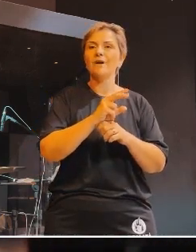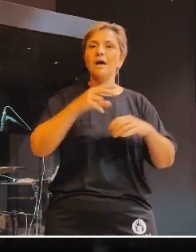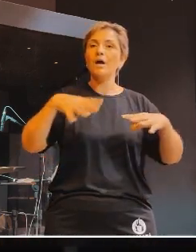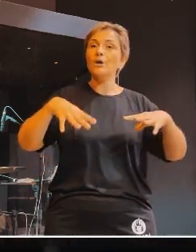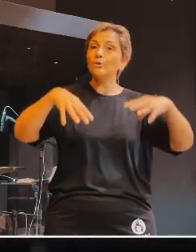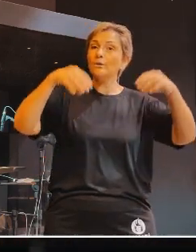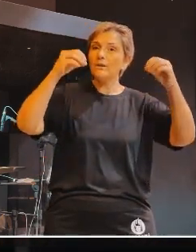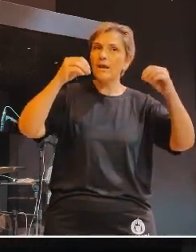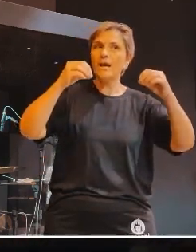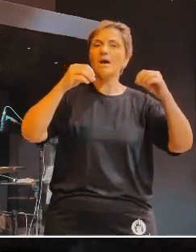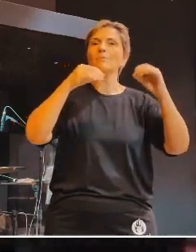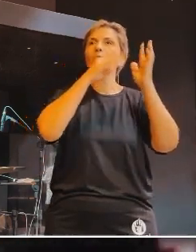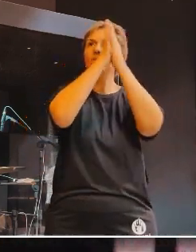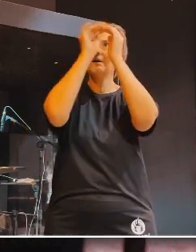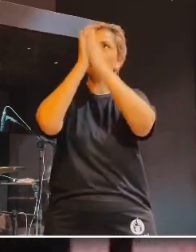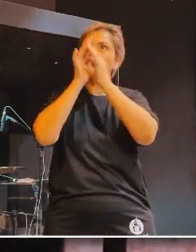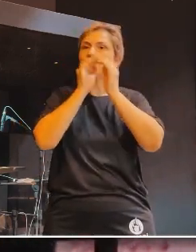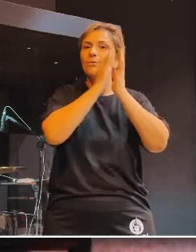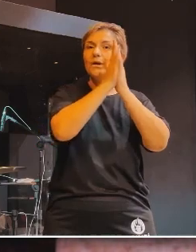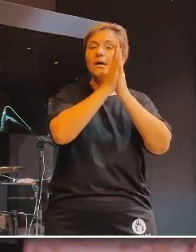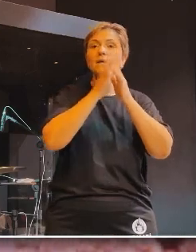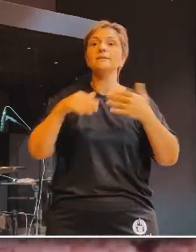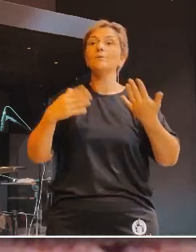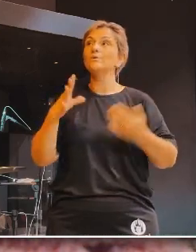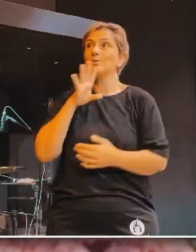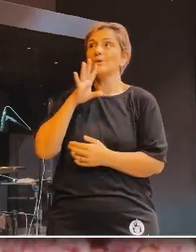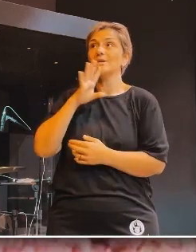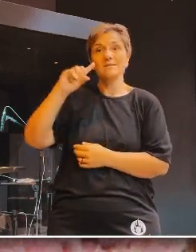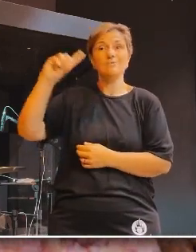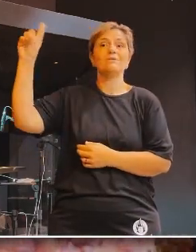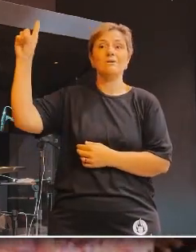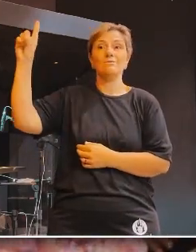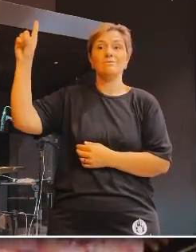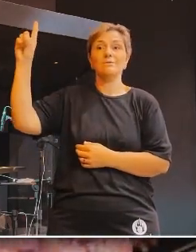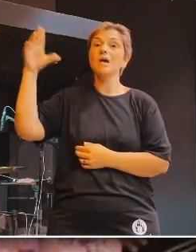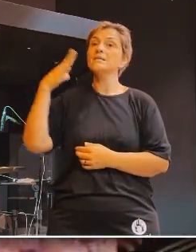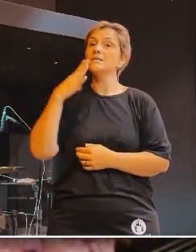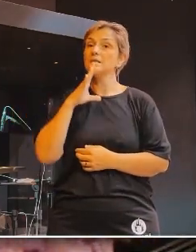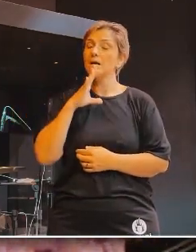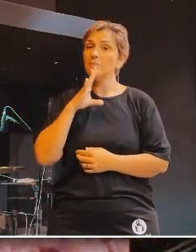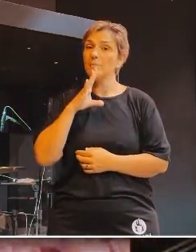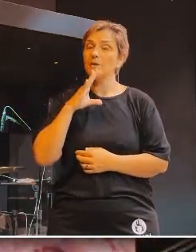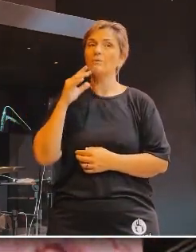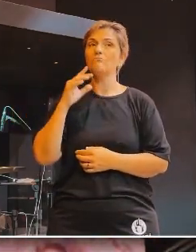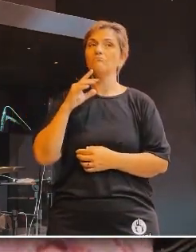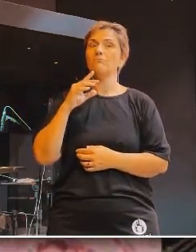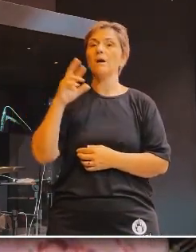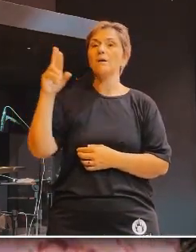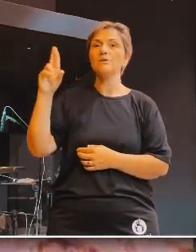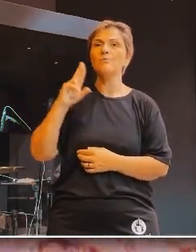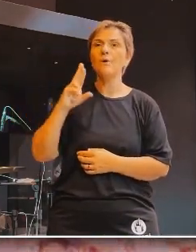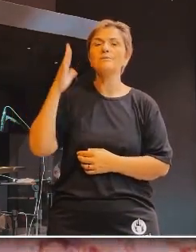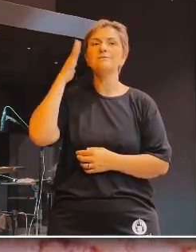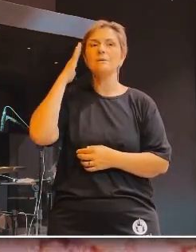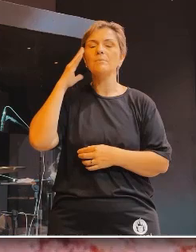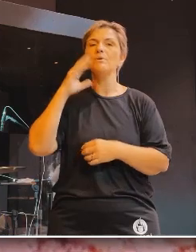seja, eles conheciam a Deus. Eles sabiam a resposta, eles sabiam o que era a